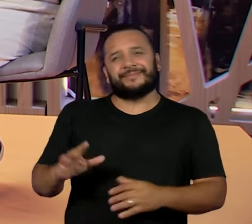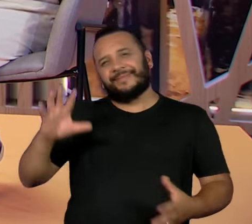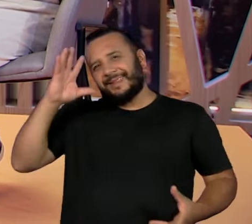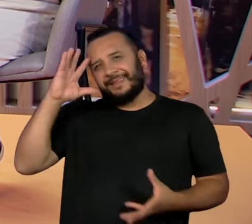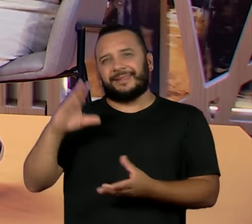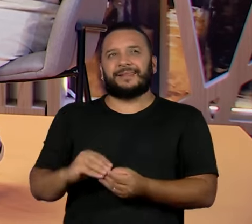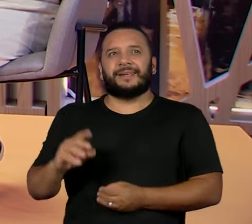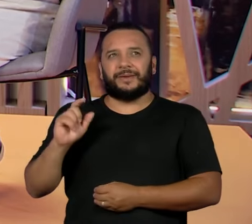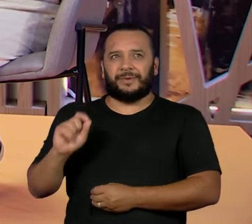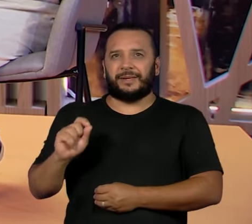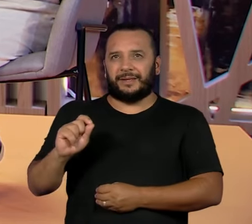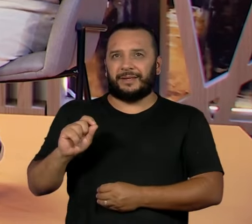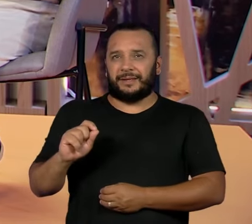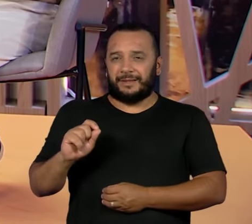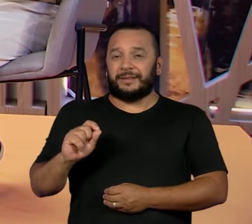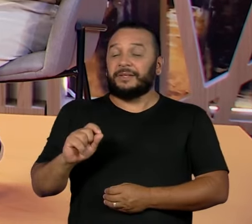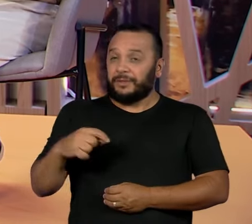entender